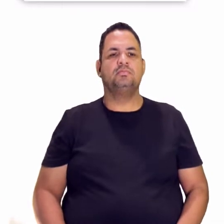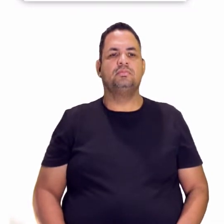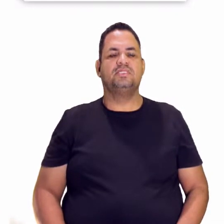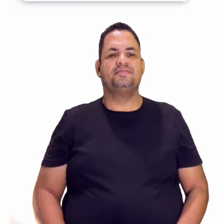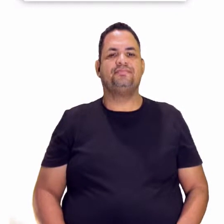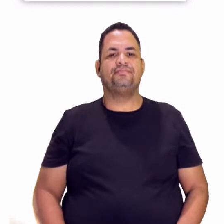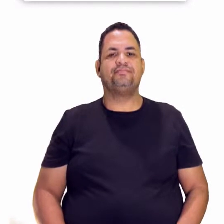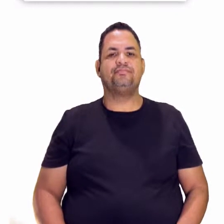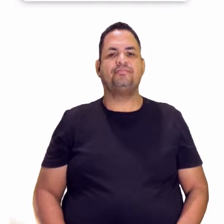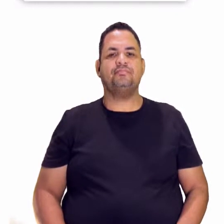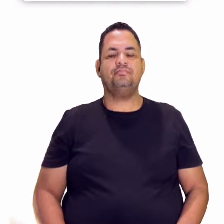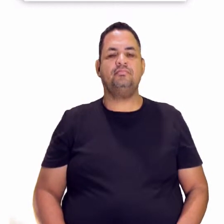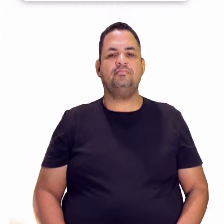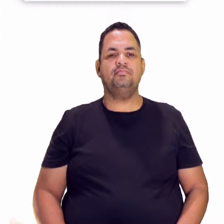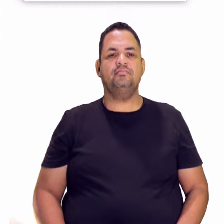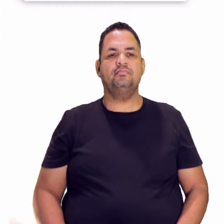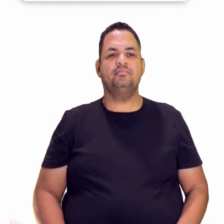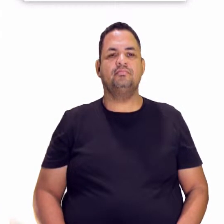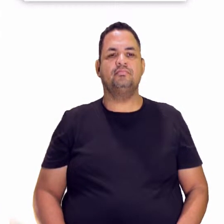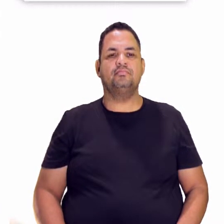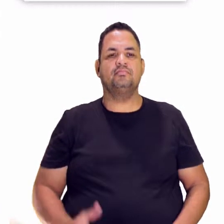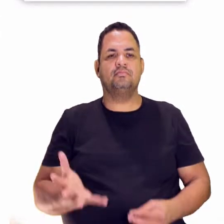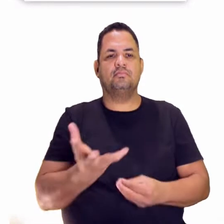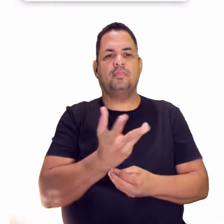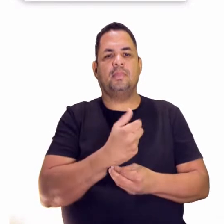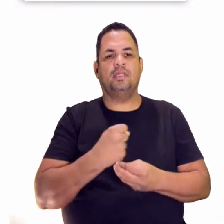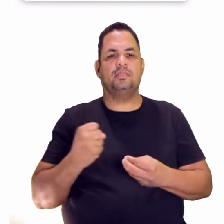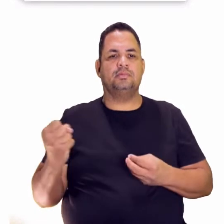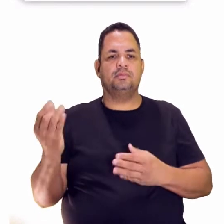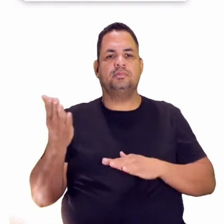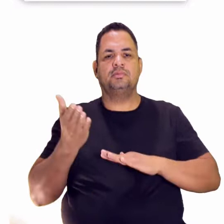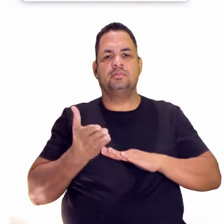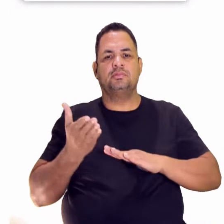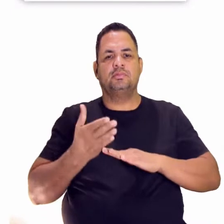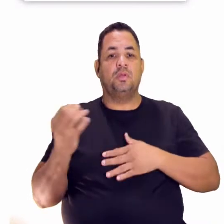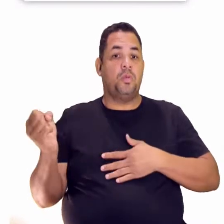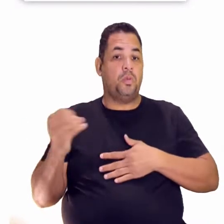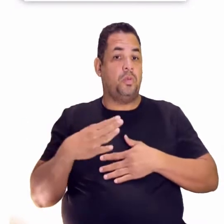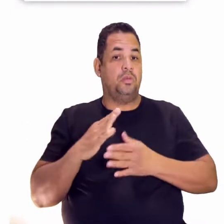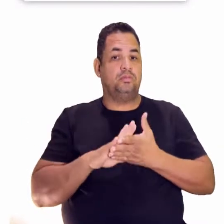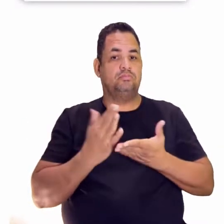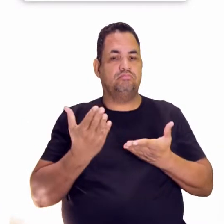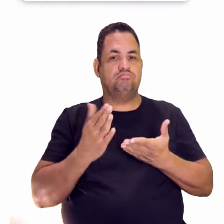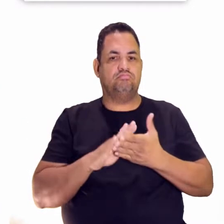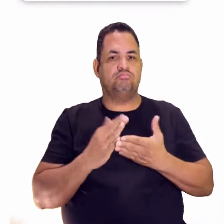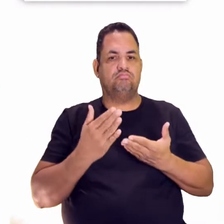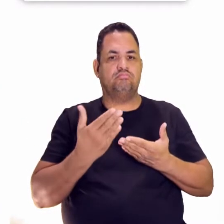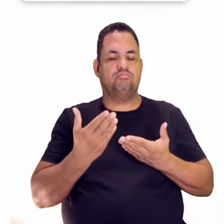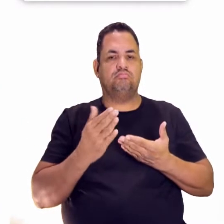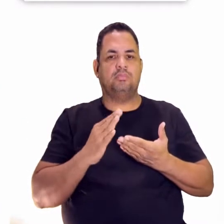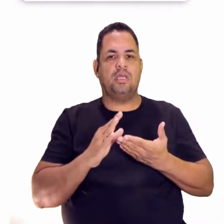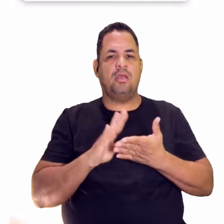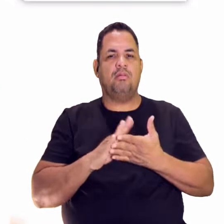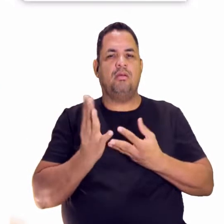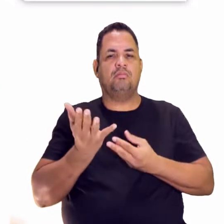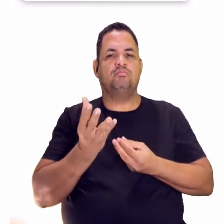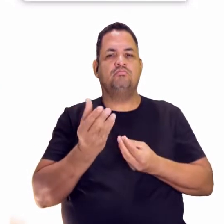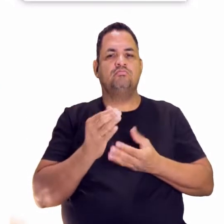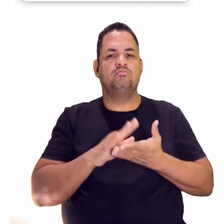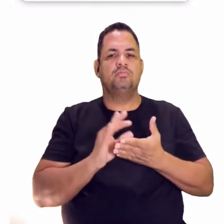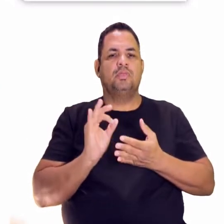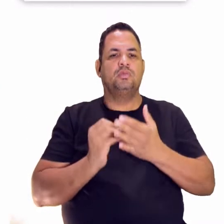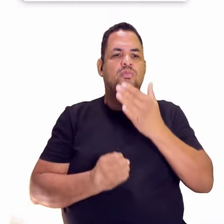Mas, teoricamente, vamos ver aqui um pouco aqui. A arte contemporânea é uma tendência artística que se